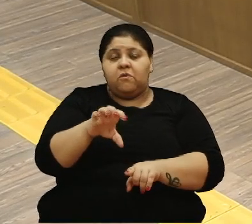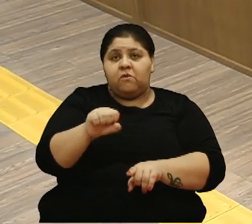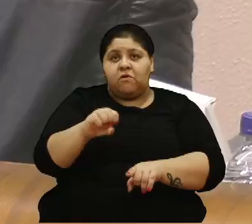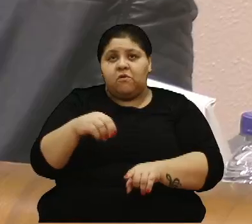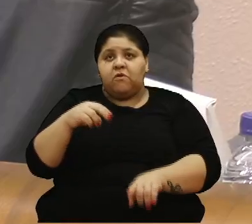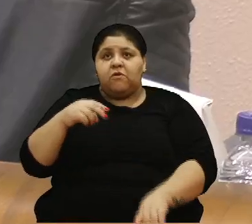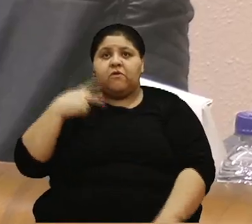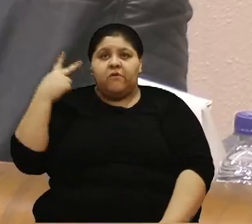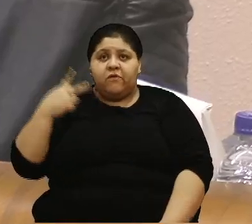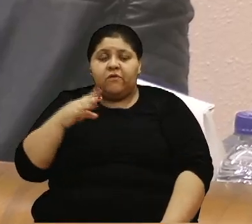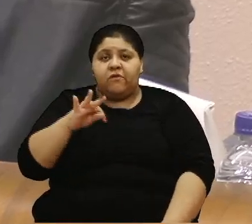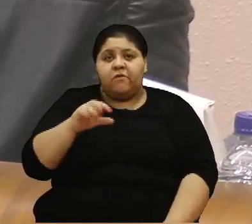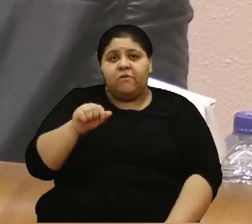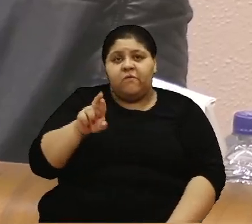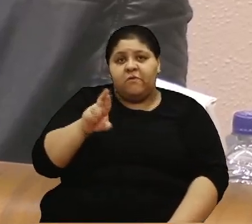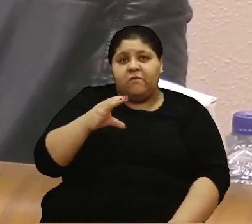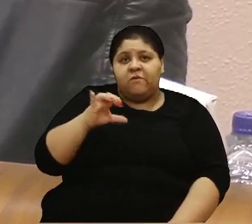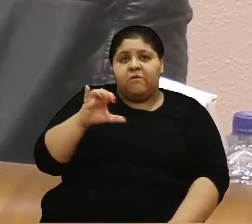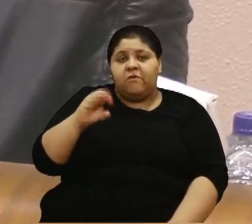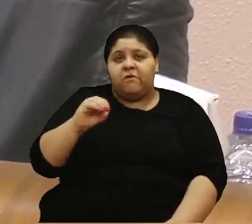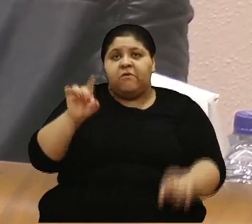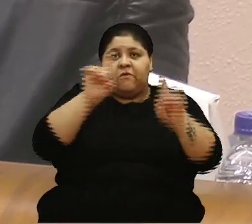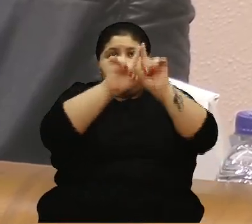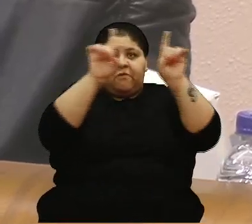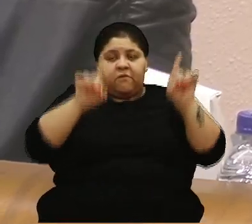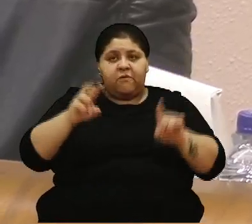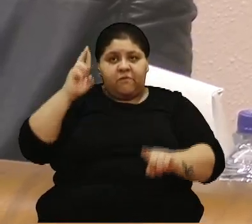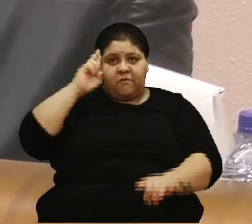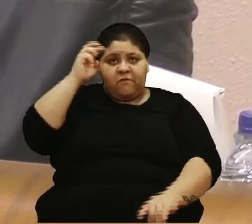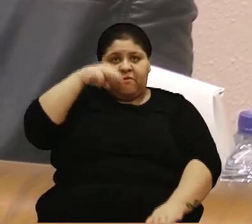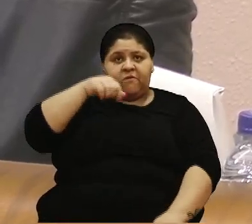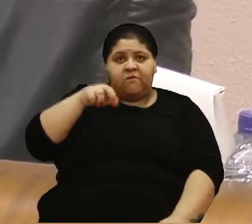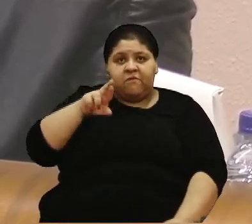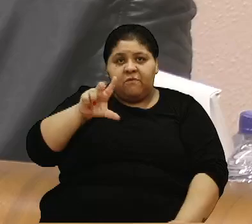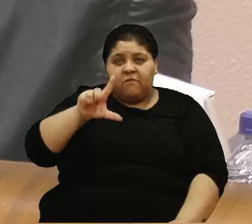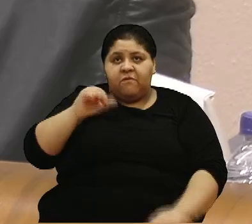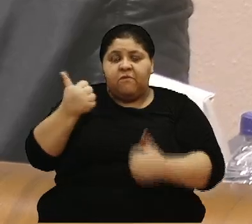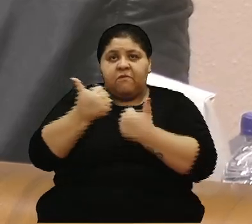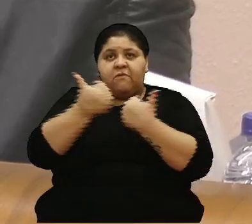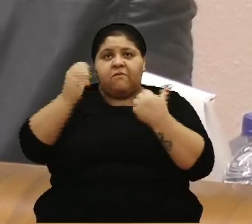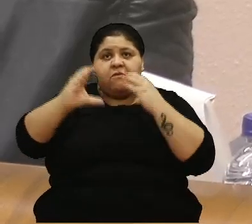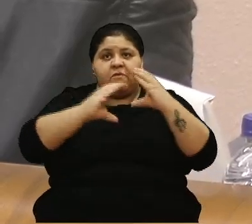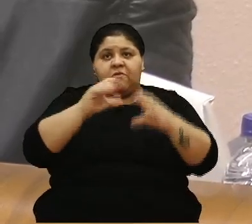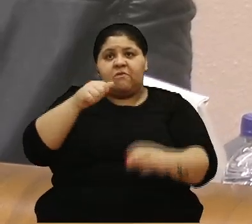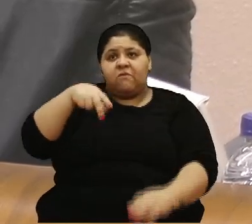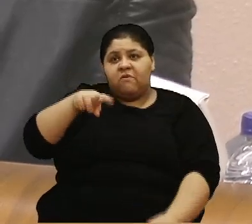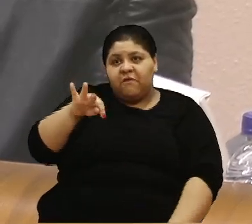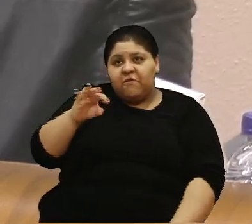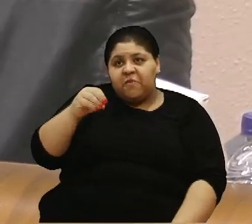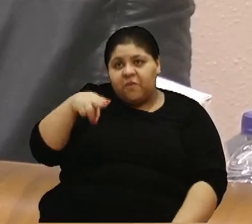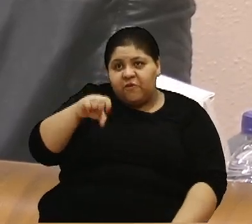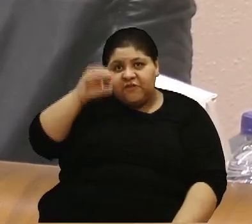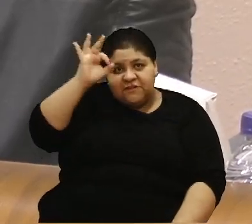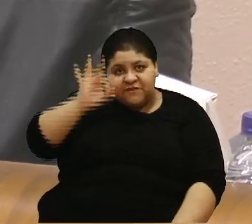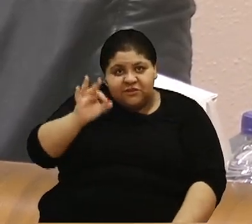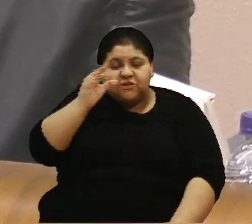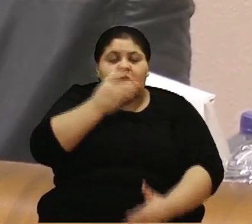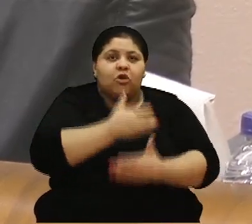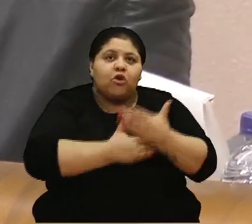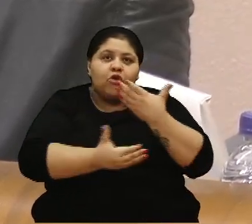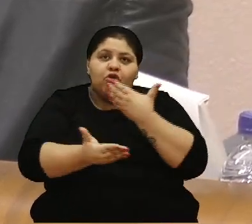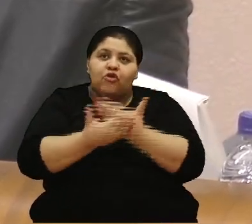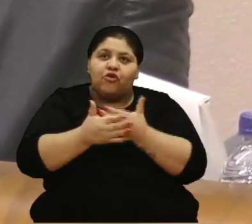vereador Tarcísio Brescovitch, a equipe diretora Marli e assessor de imprensa Antônio. Isso? Todos